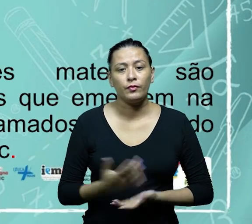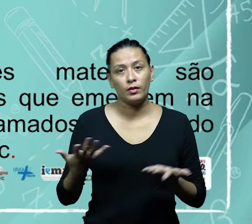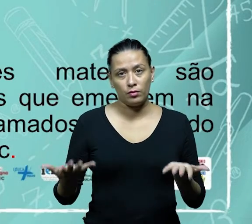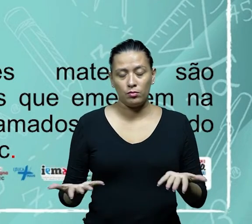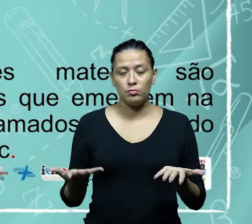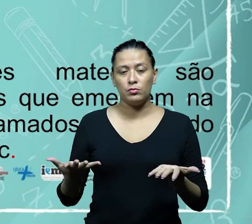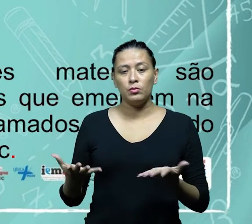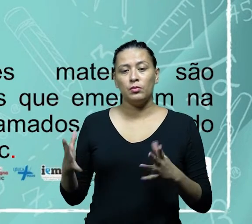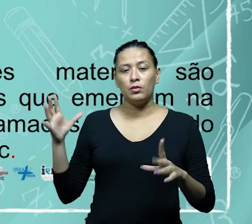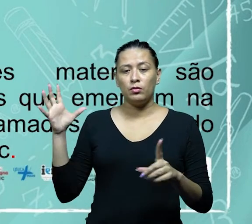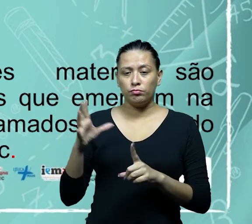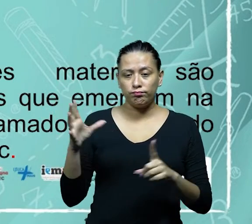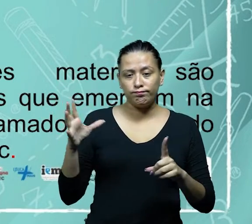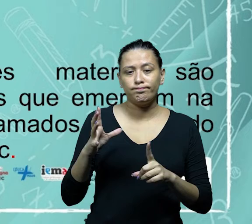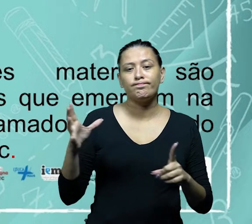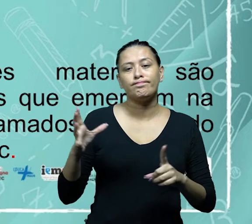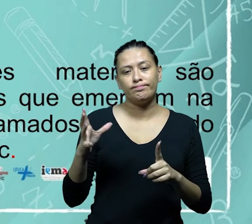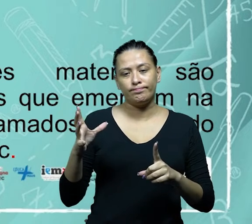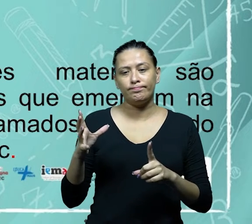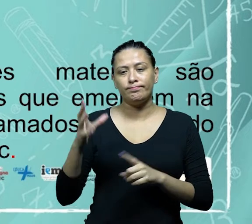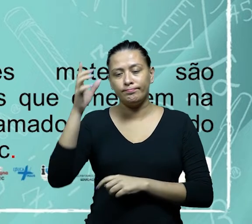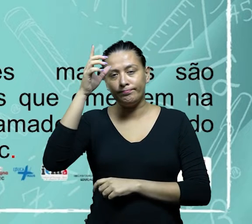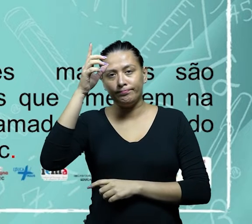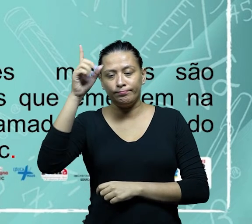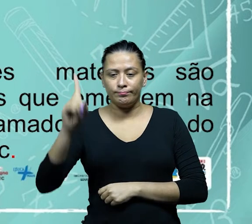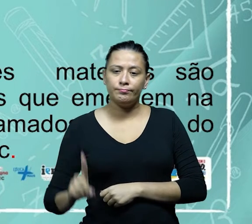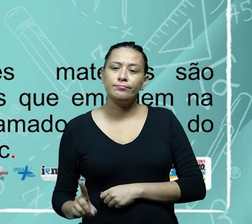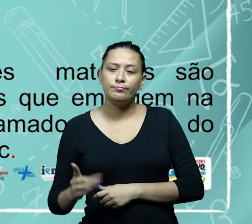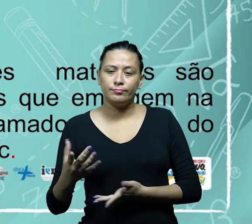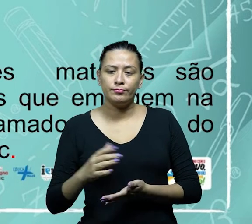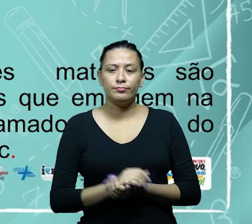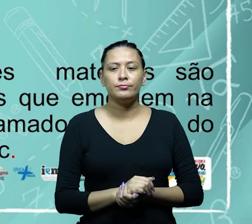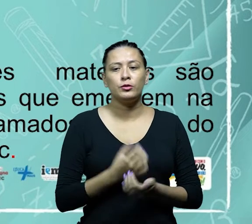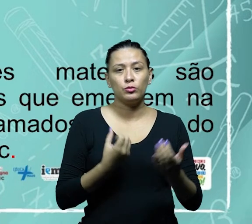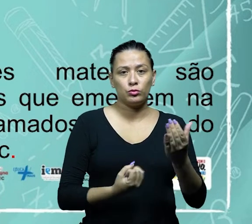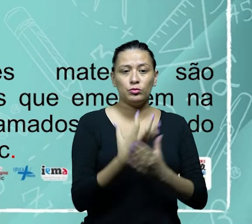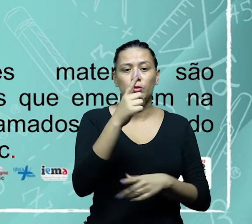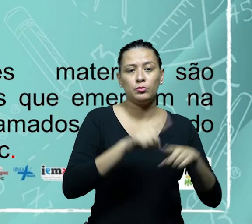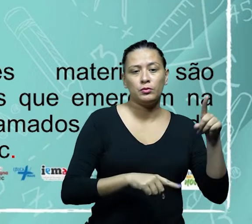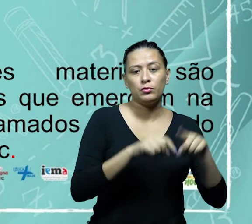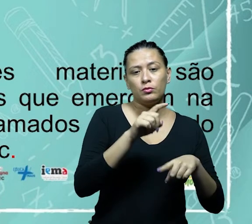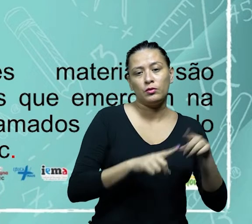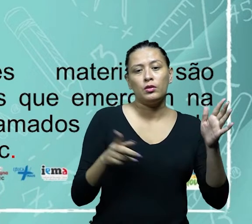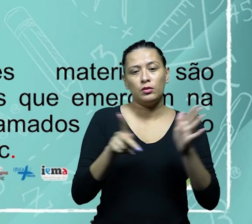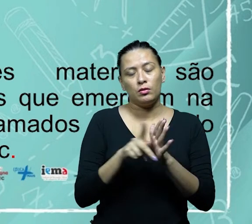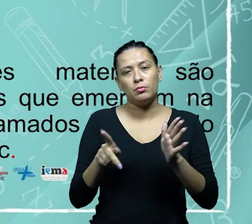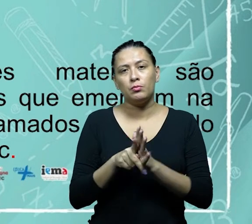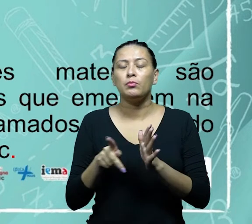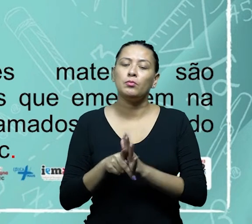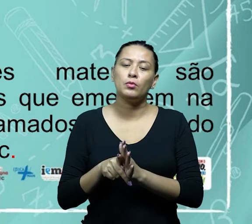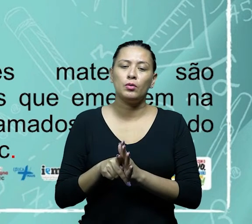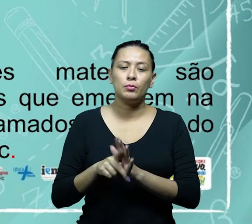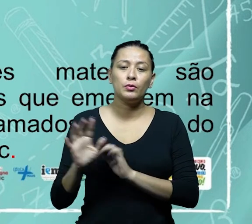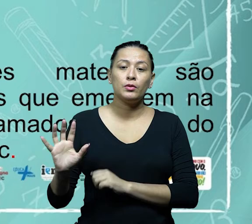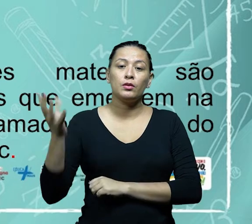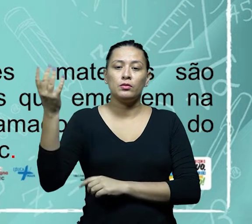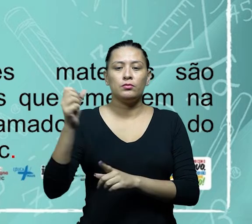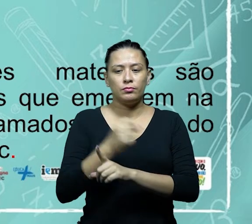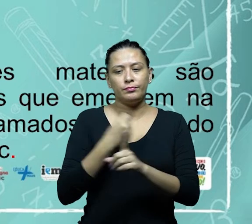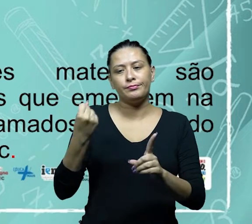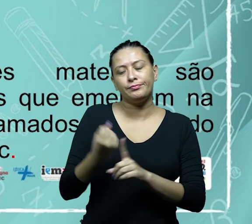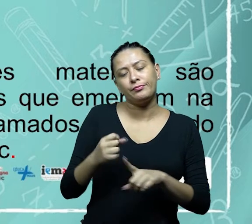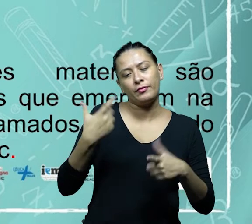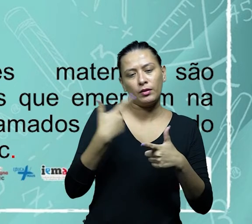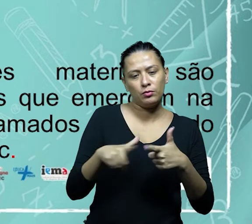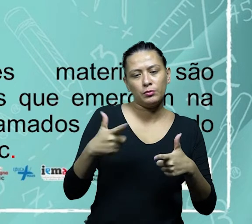por causa é como causa produtora do direito as fontes materiais elas são constituídas pelos